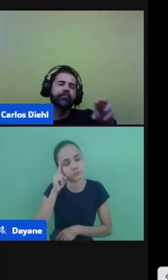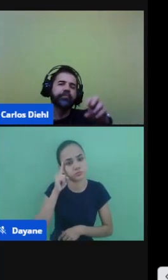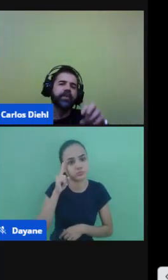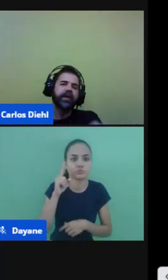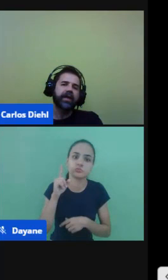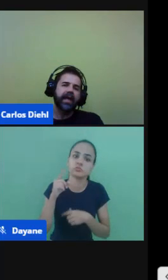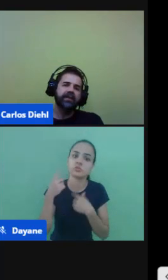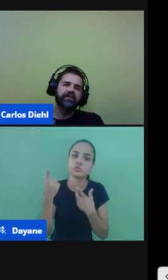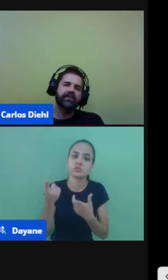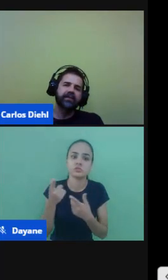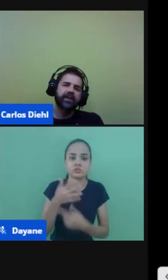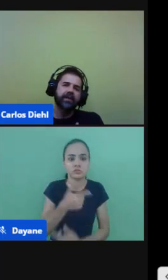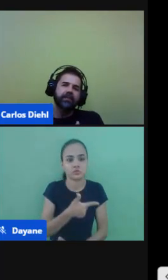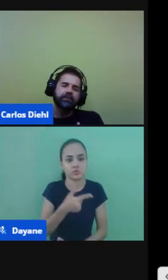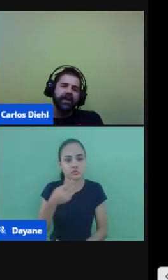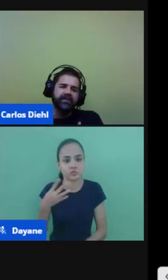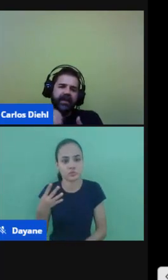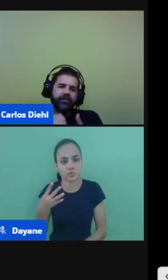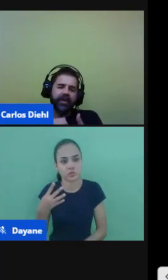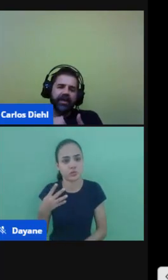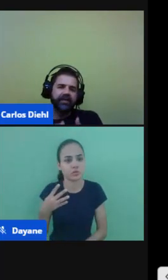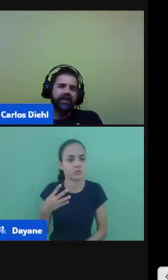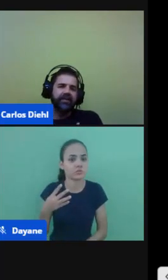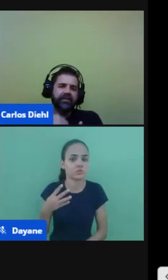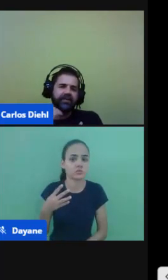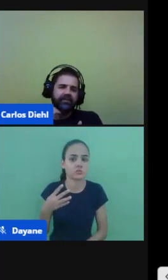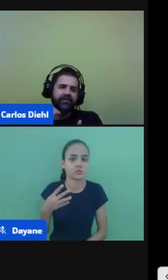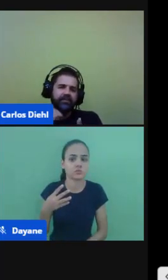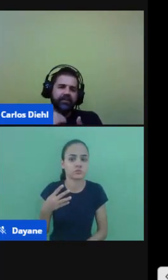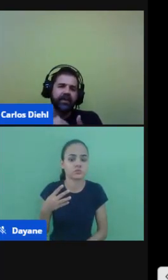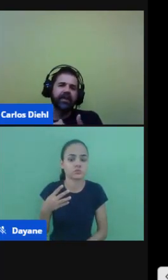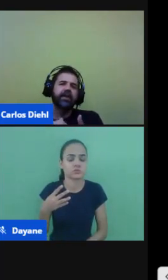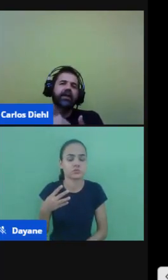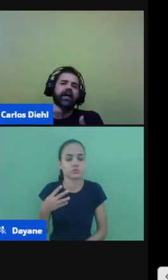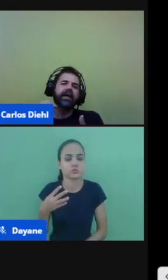segundo, que eles passaram numa cadência,